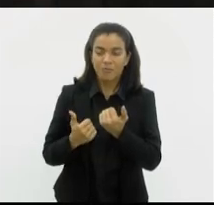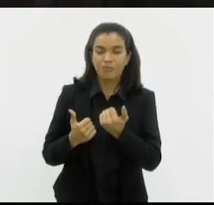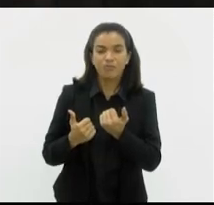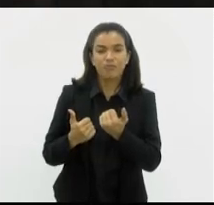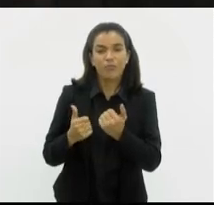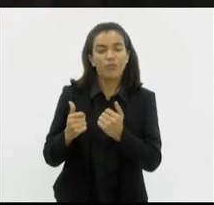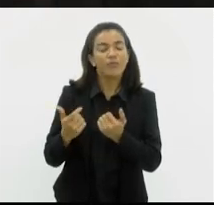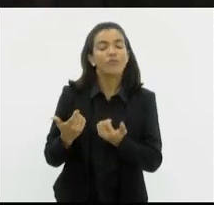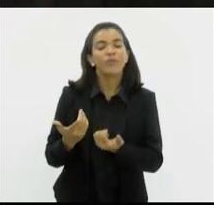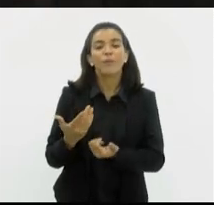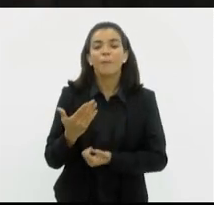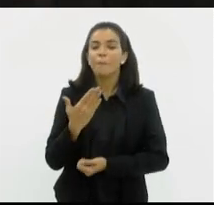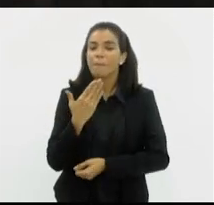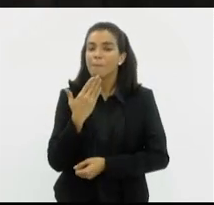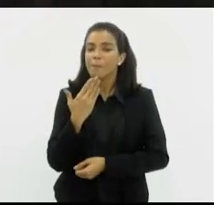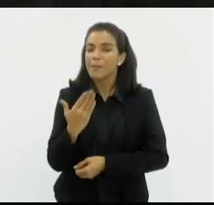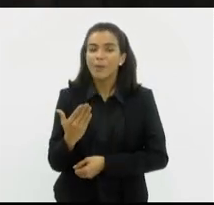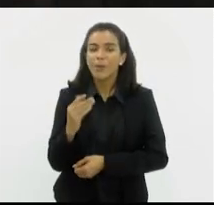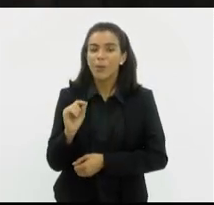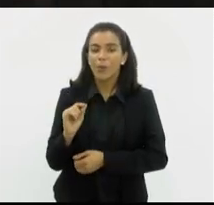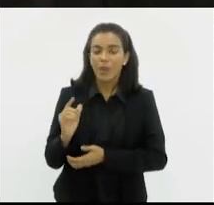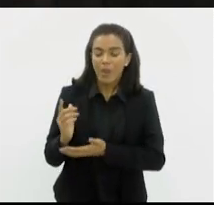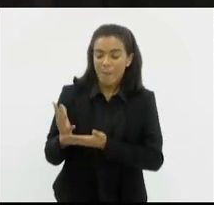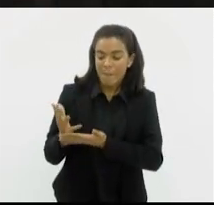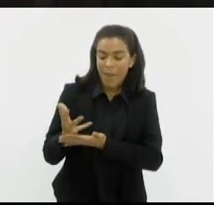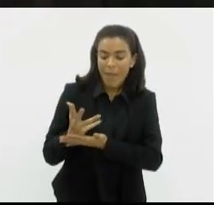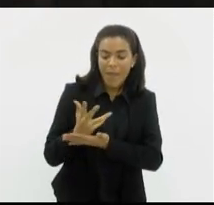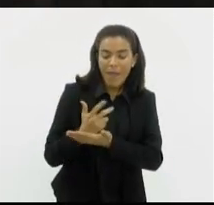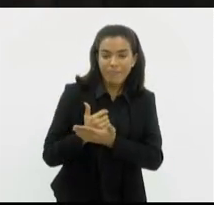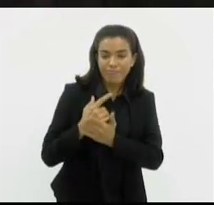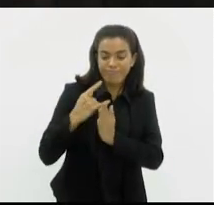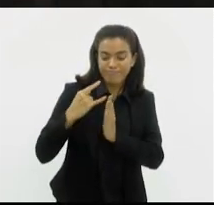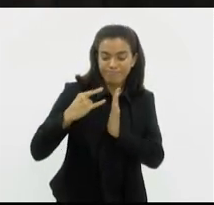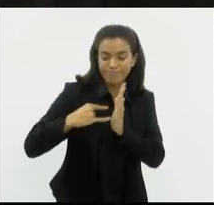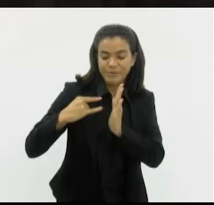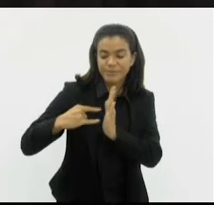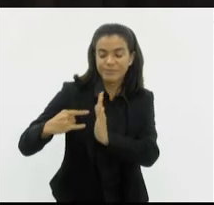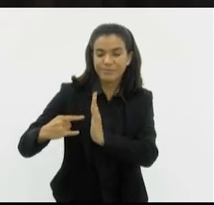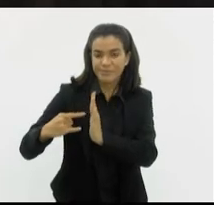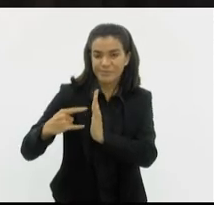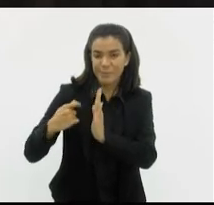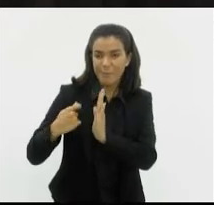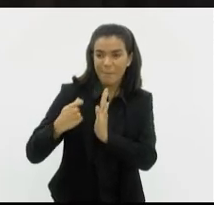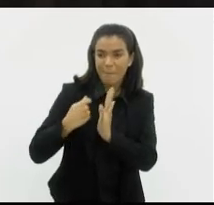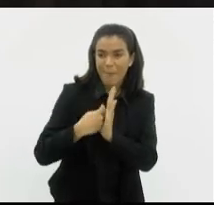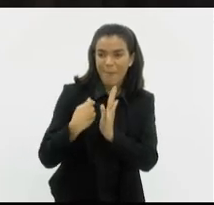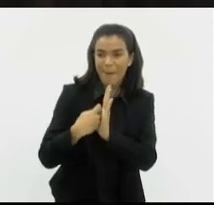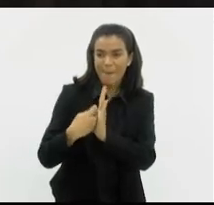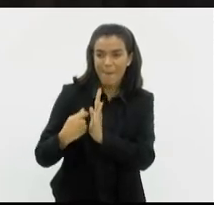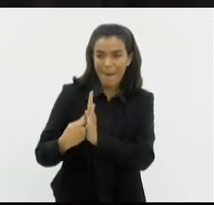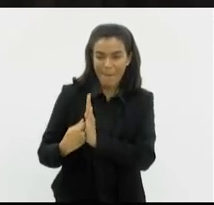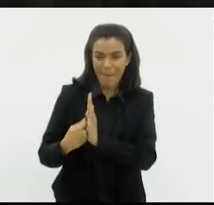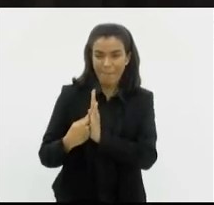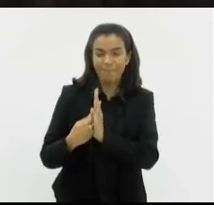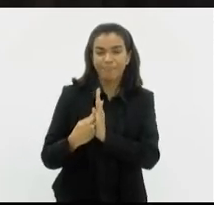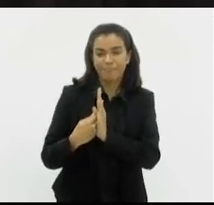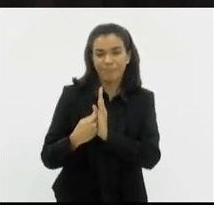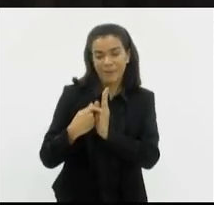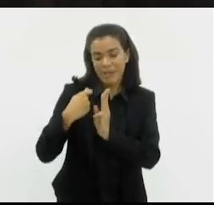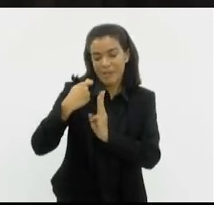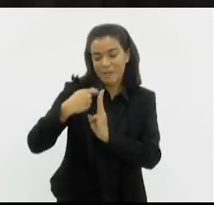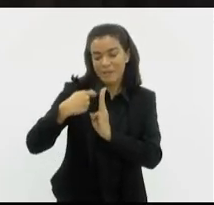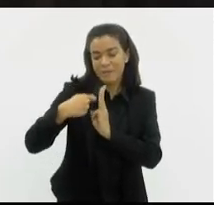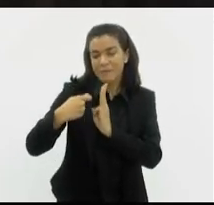levantasse o comportamento das receitas no primeiro trimestre de 2024,